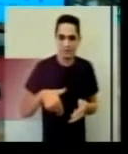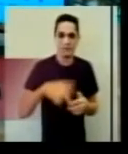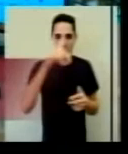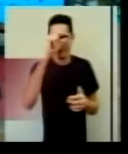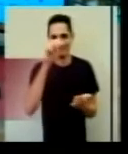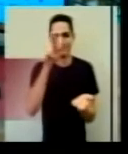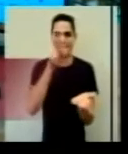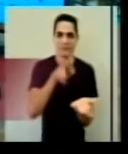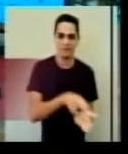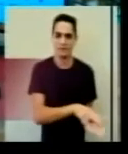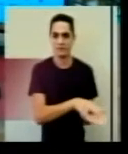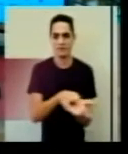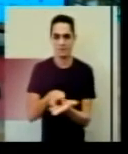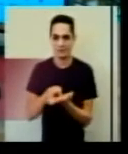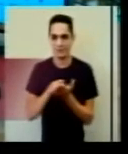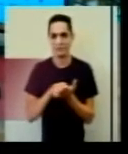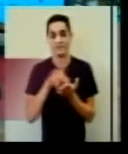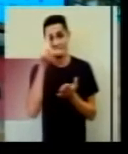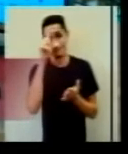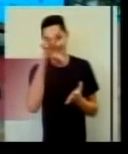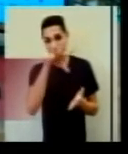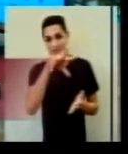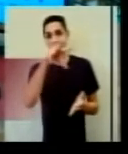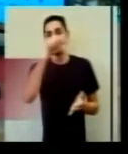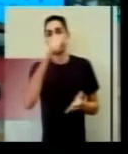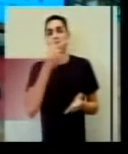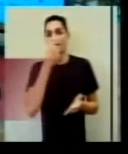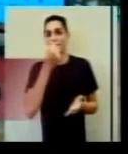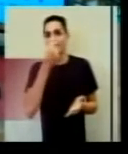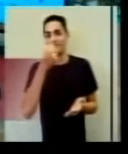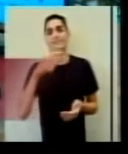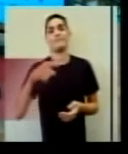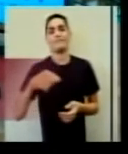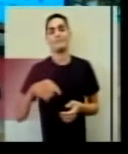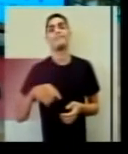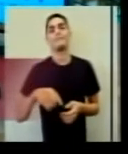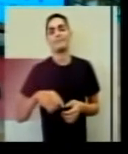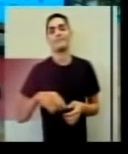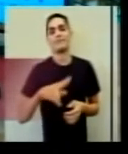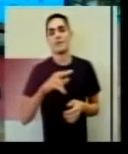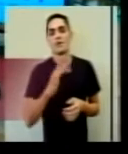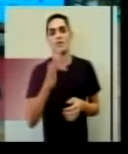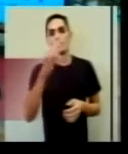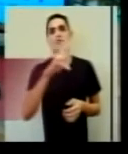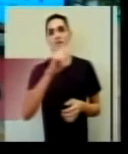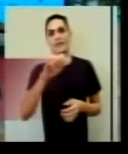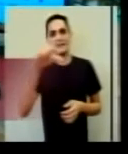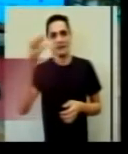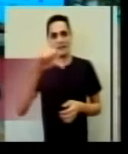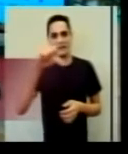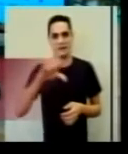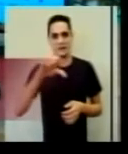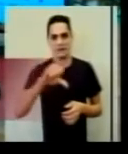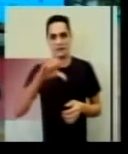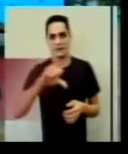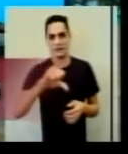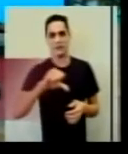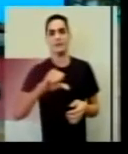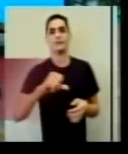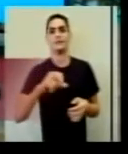que o indivíduo interna com uma síndrome respiratória grave, ele tem grande chance de